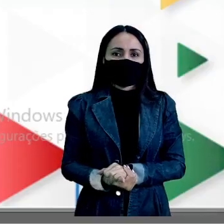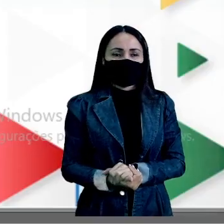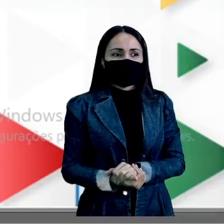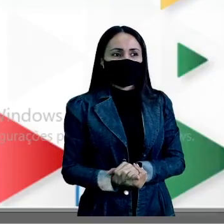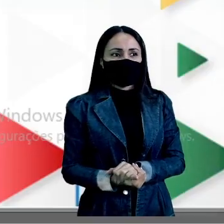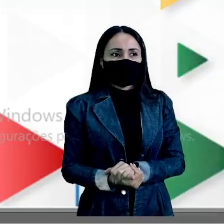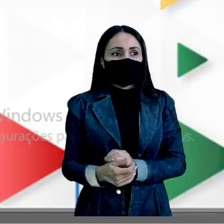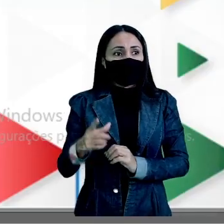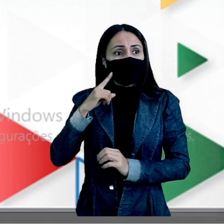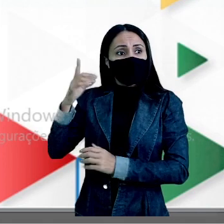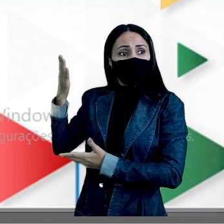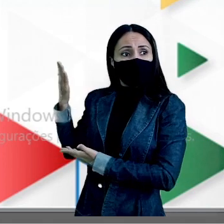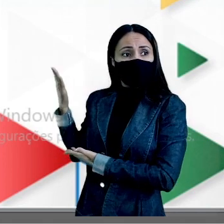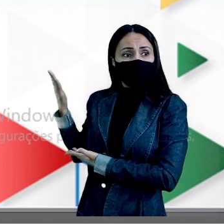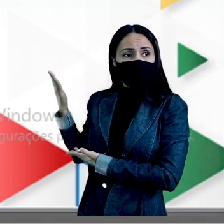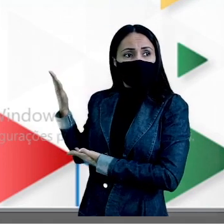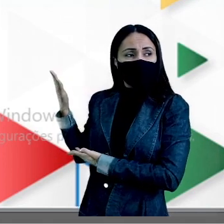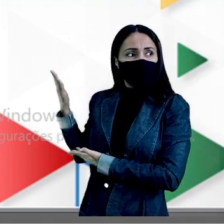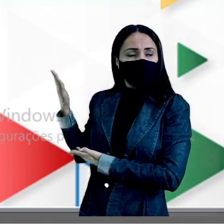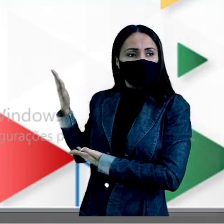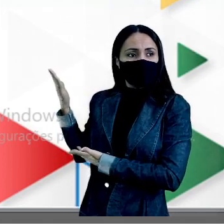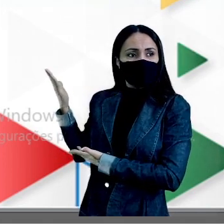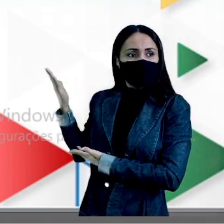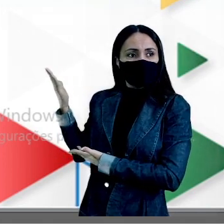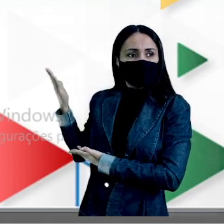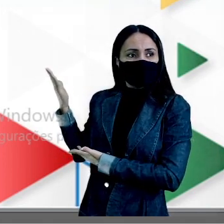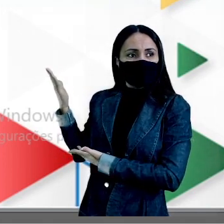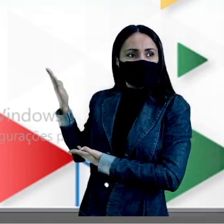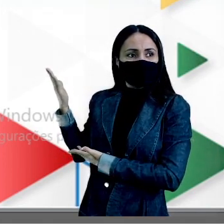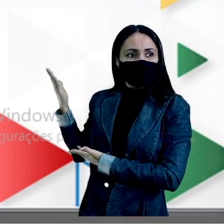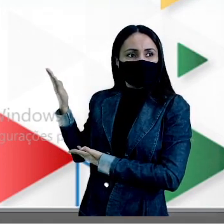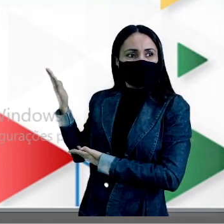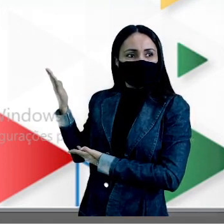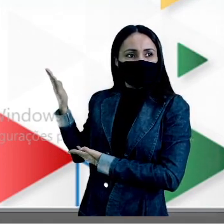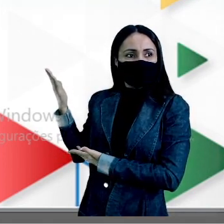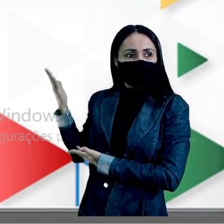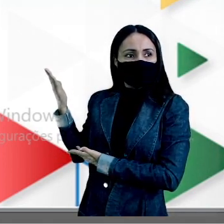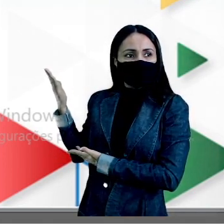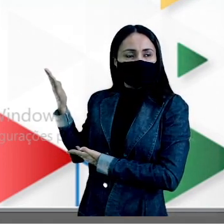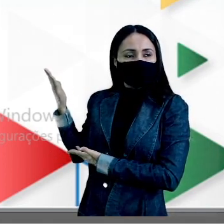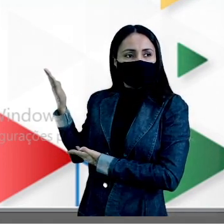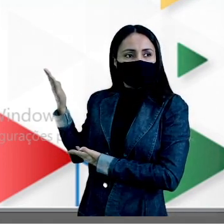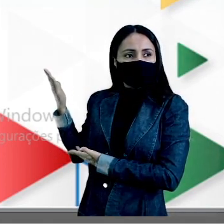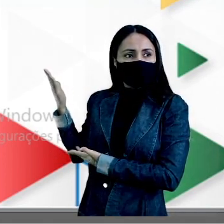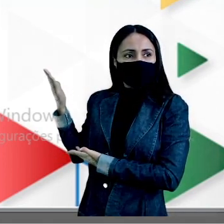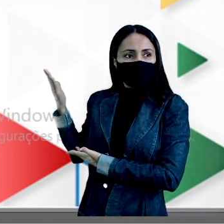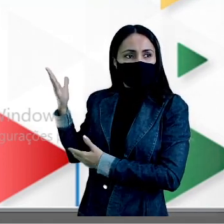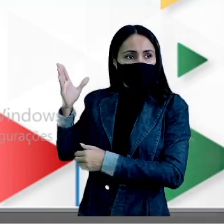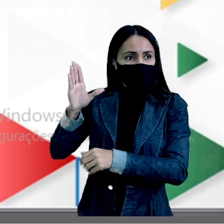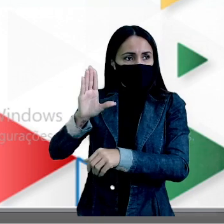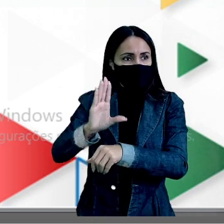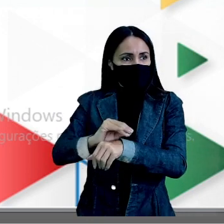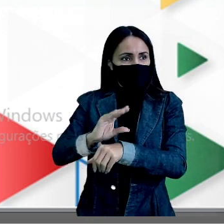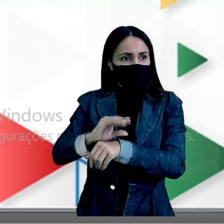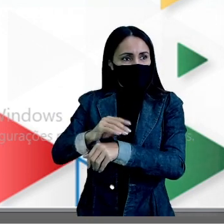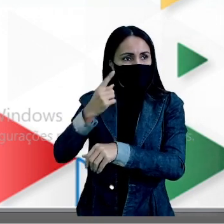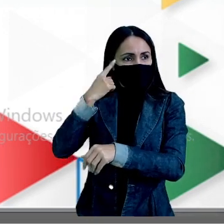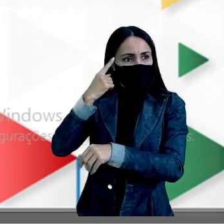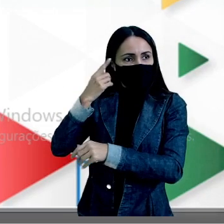foto do nosso convidado de hoje ao lado da Igreja do Rosário do Nossa Senhora dos Pretos, dos Homens Pretos,